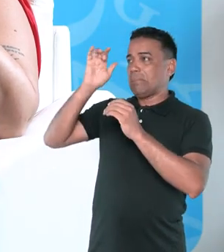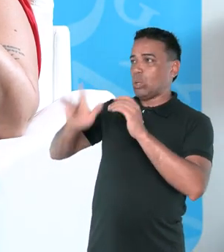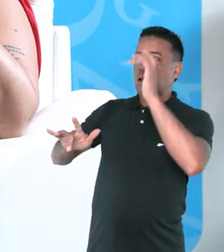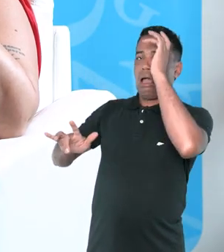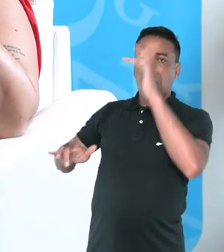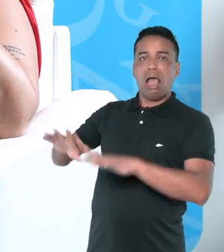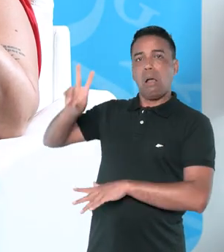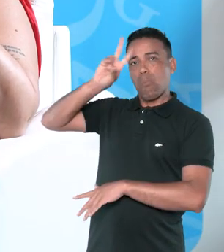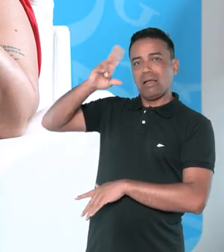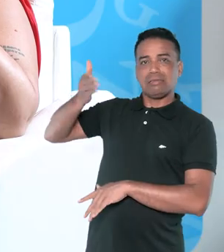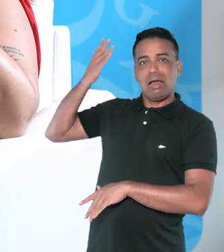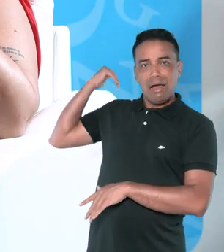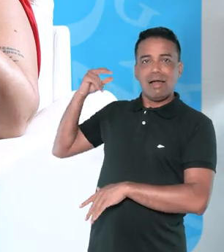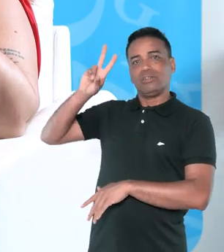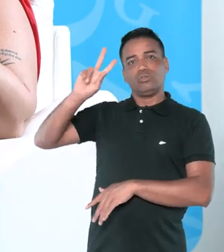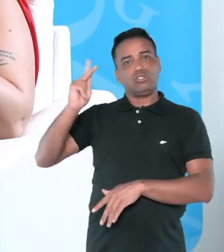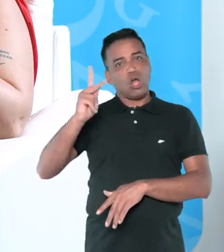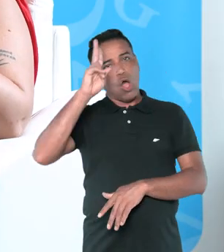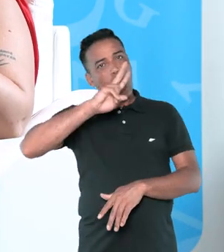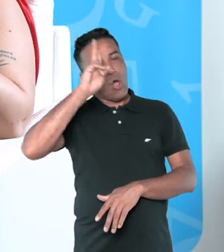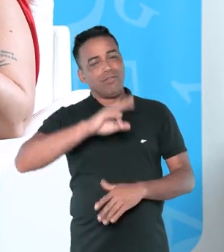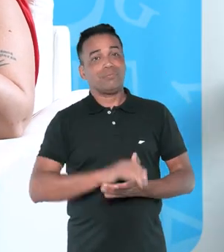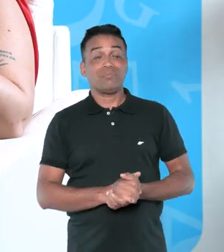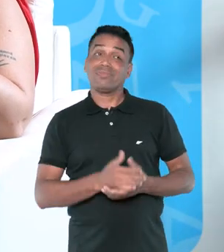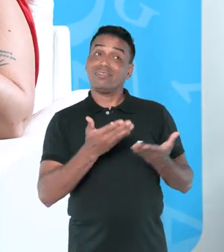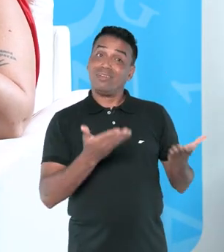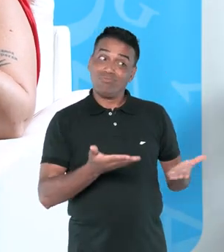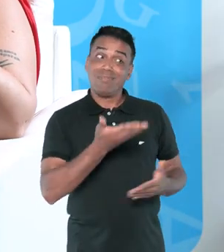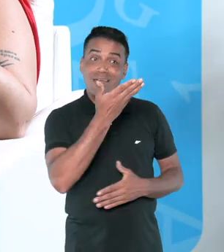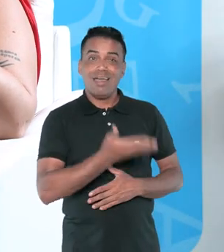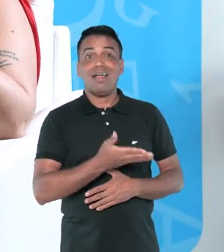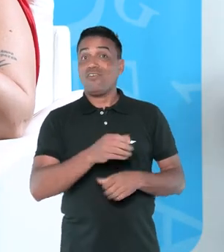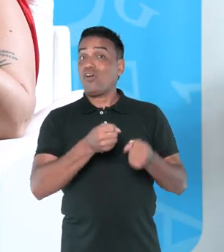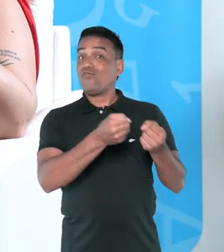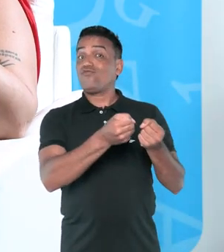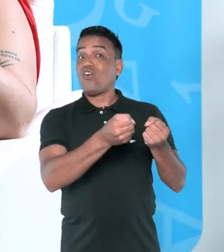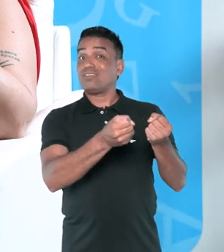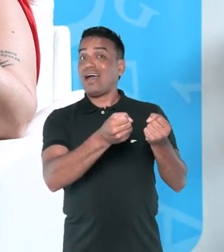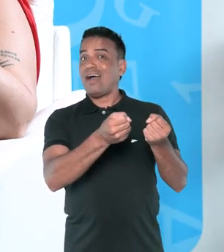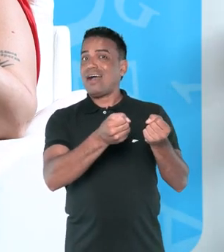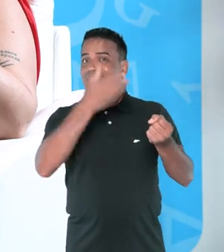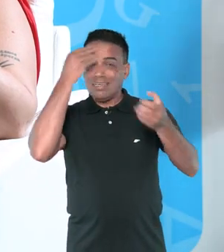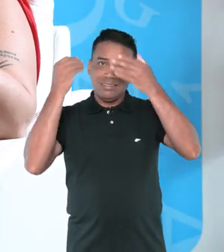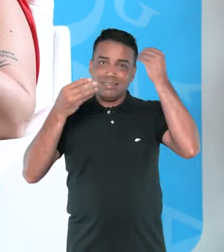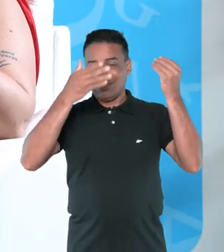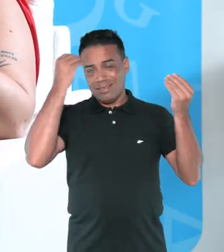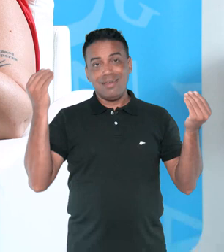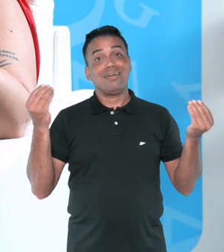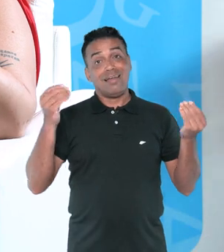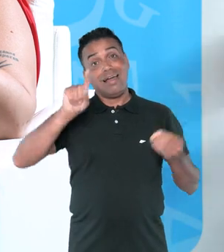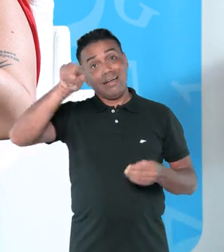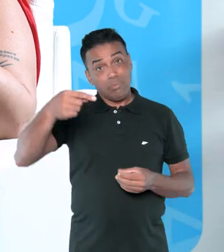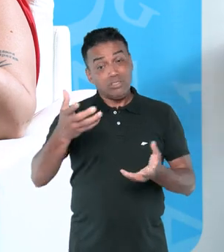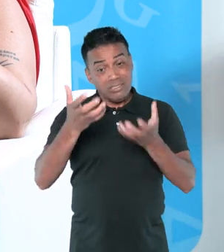as histórias. No caso dela, coitada, ela foi forçada. Ela foi forçada a esquecer e depois ela quis,